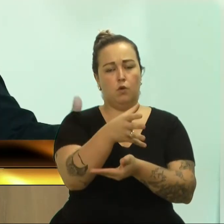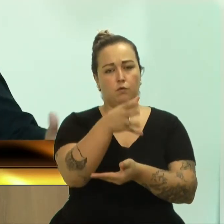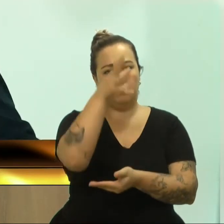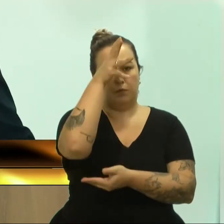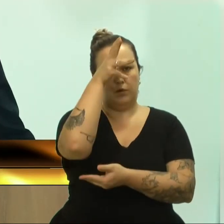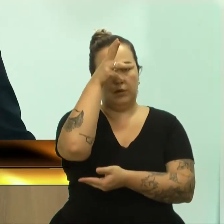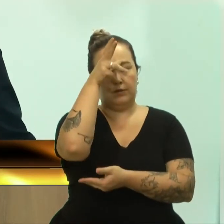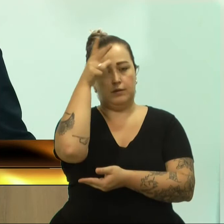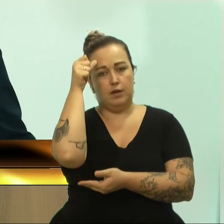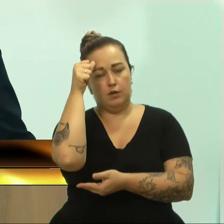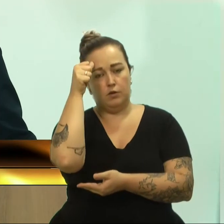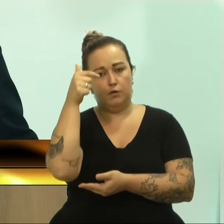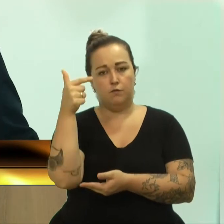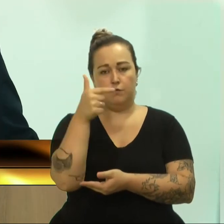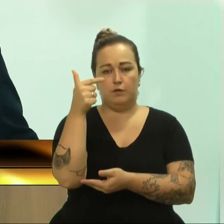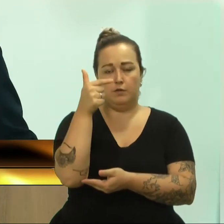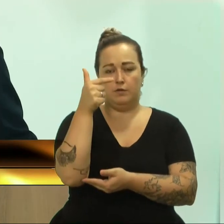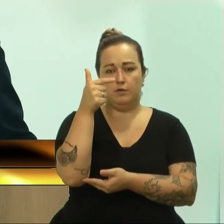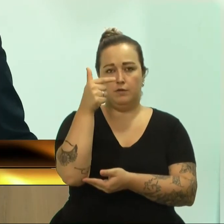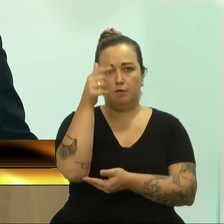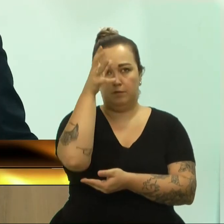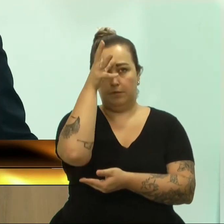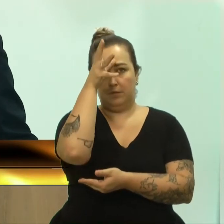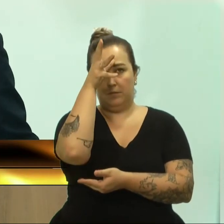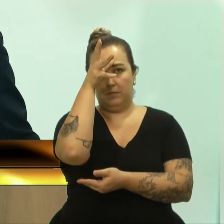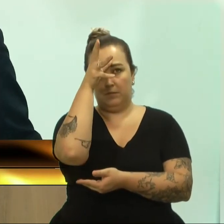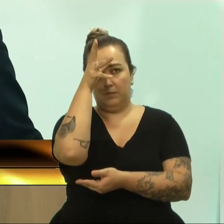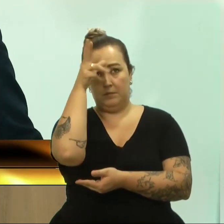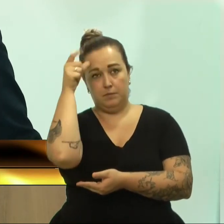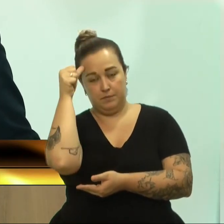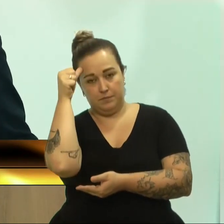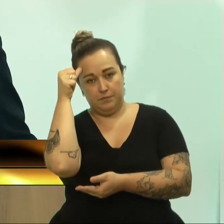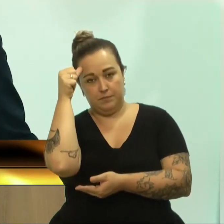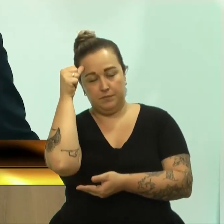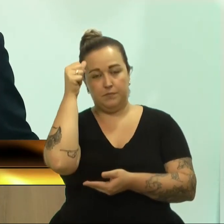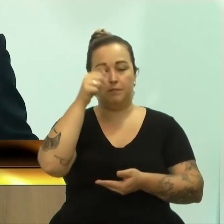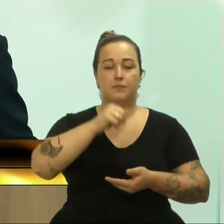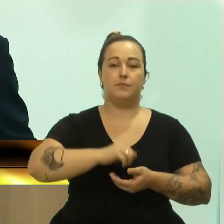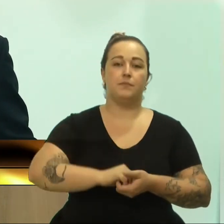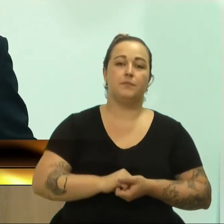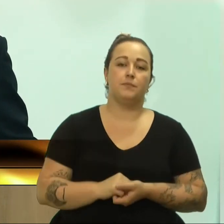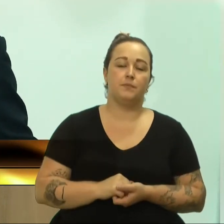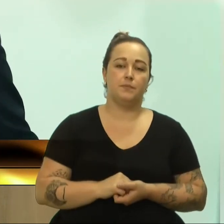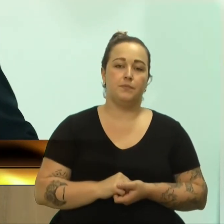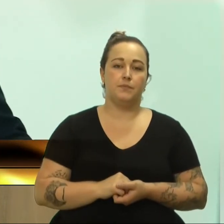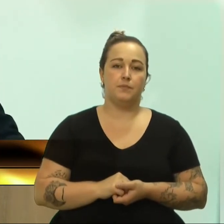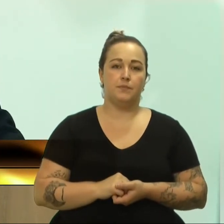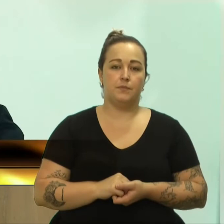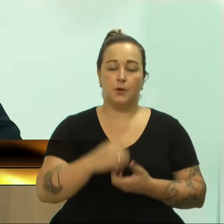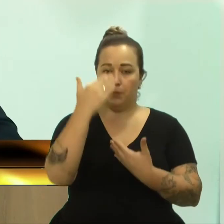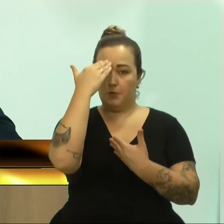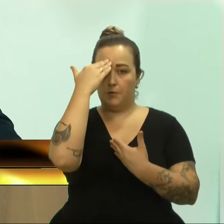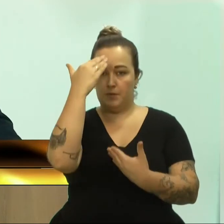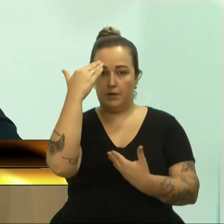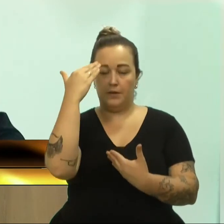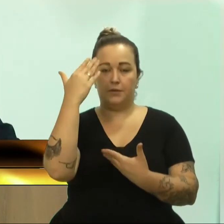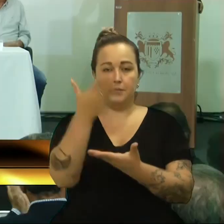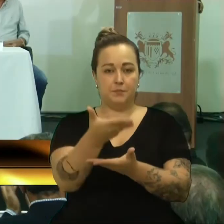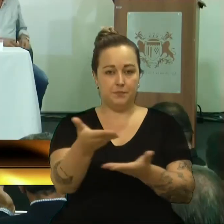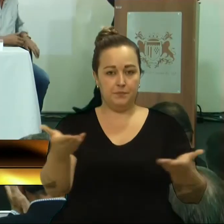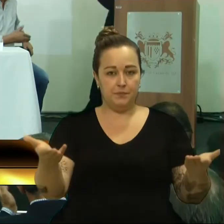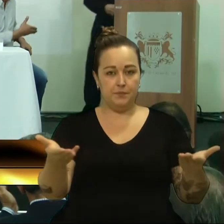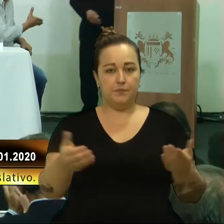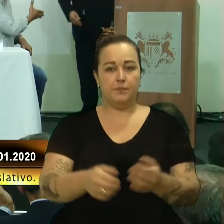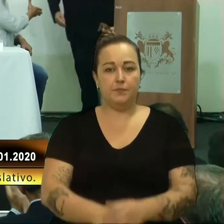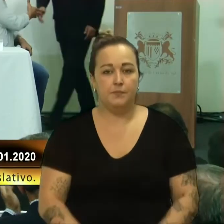novo vice-prefeito. Prefeito ou nova ou novo vice-prefeito. Muito obrigado, senhoras e senhores.